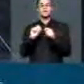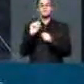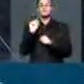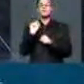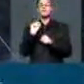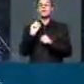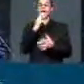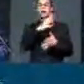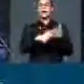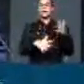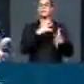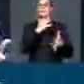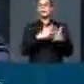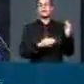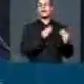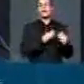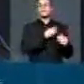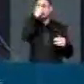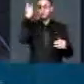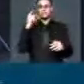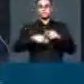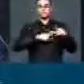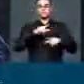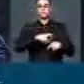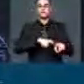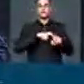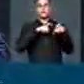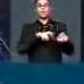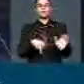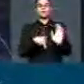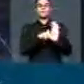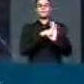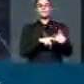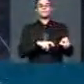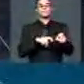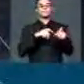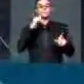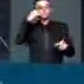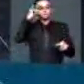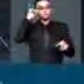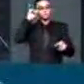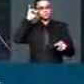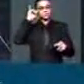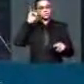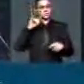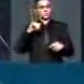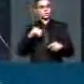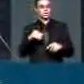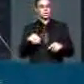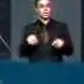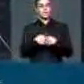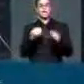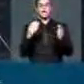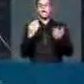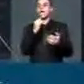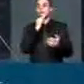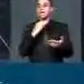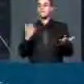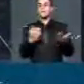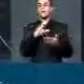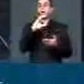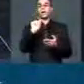de trabalhadores rurais do nosso Brasil. A prova disso é agora em São João do Caru. Lá está em plena execução o processo